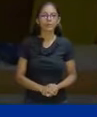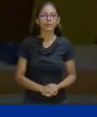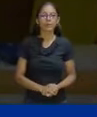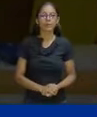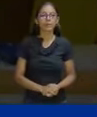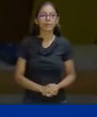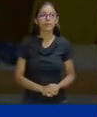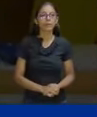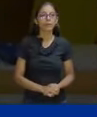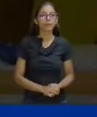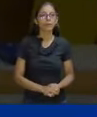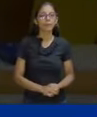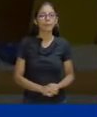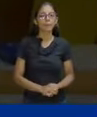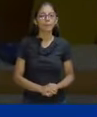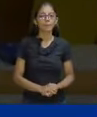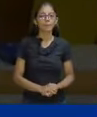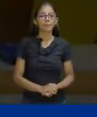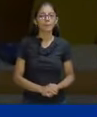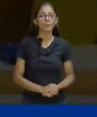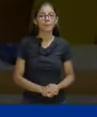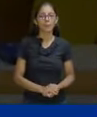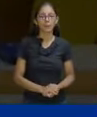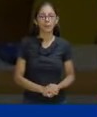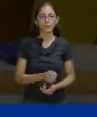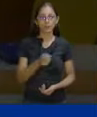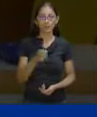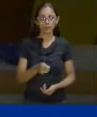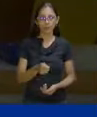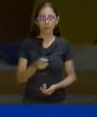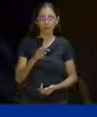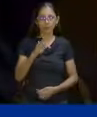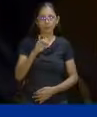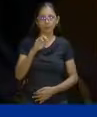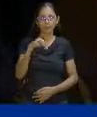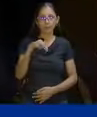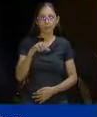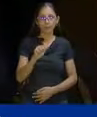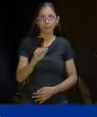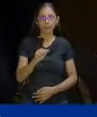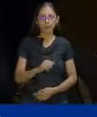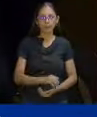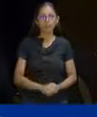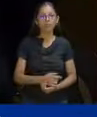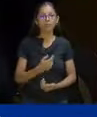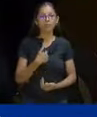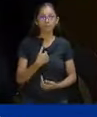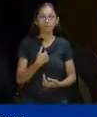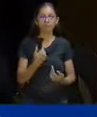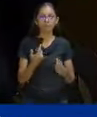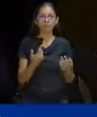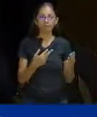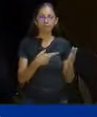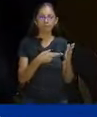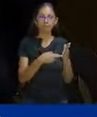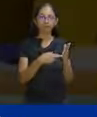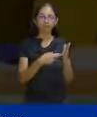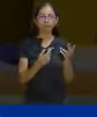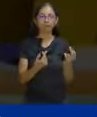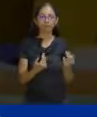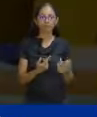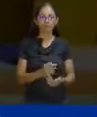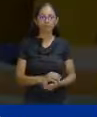Perfeito. Como vota... Foco no desembargador João Lage. Senhor presidente, eu acompanho a relatora.